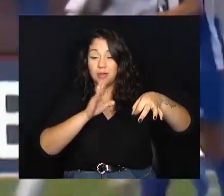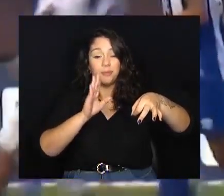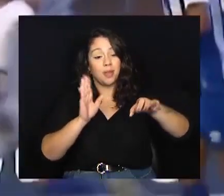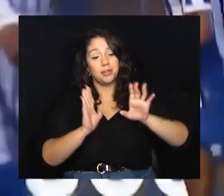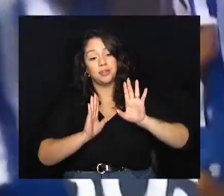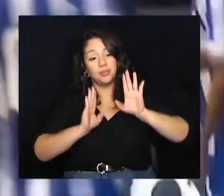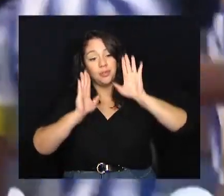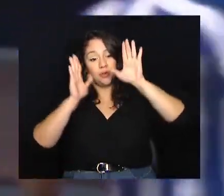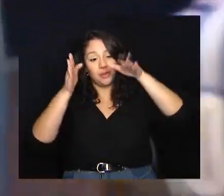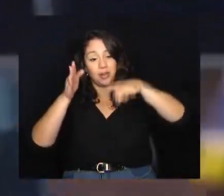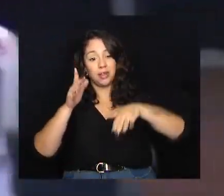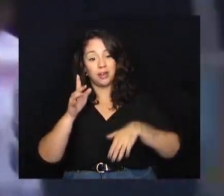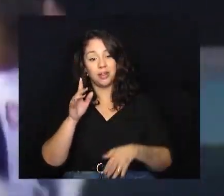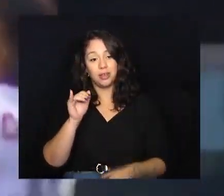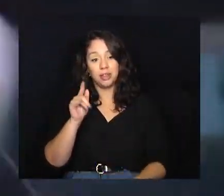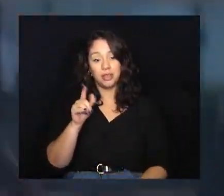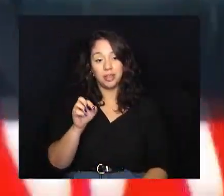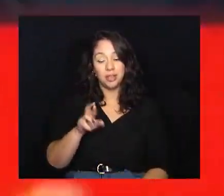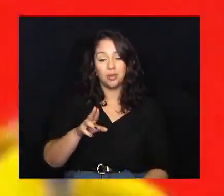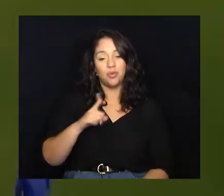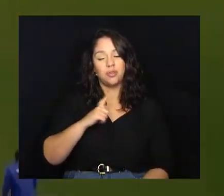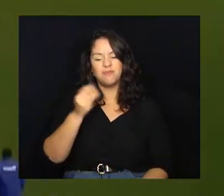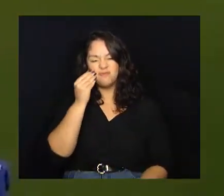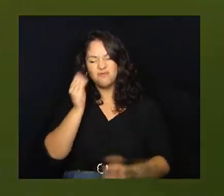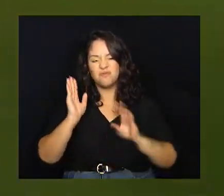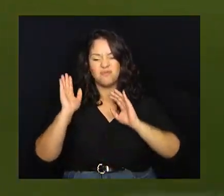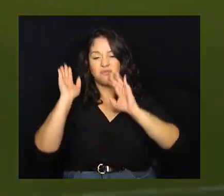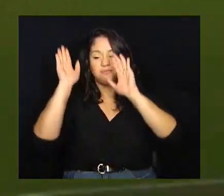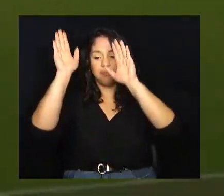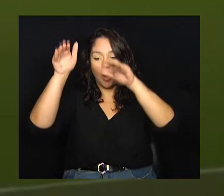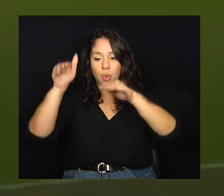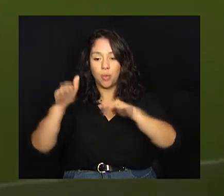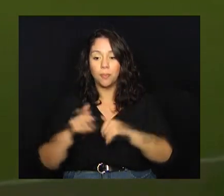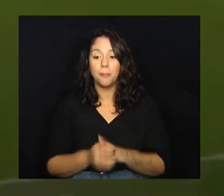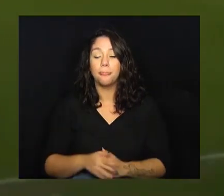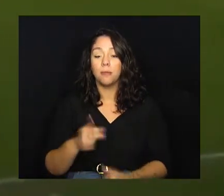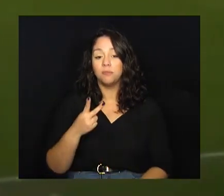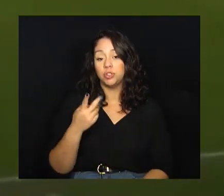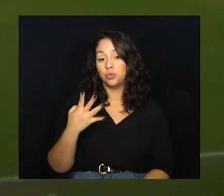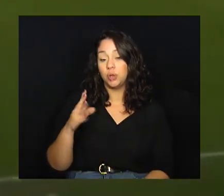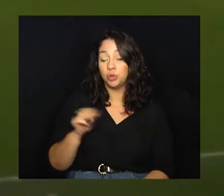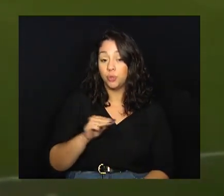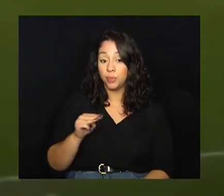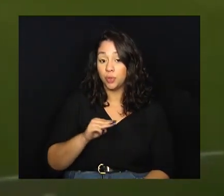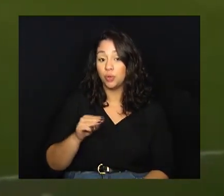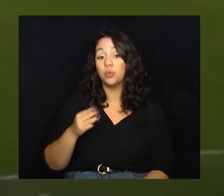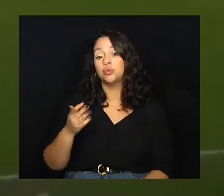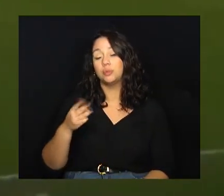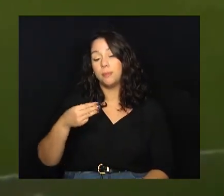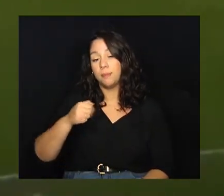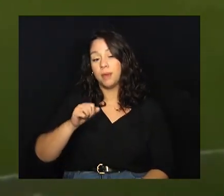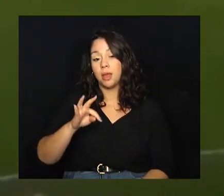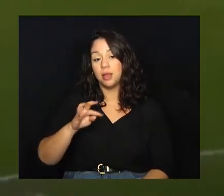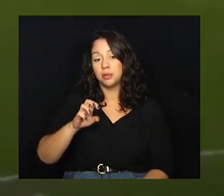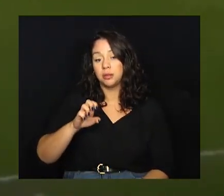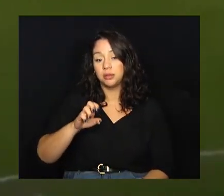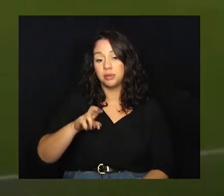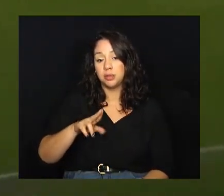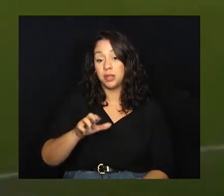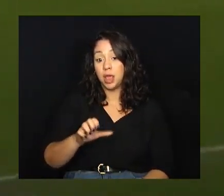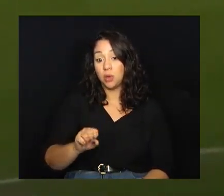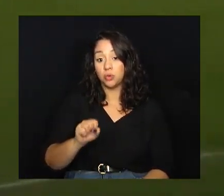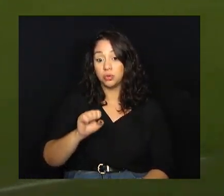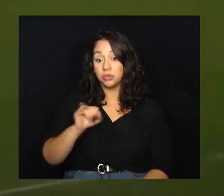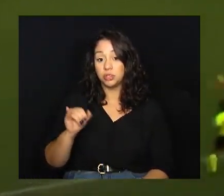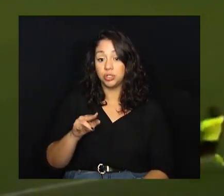goleiro Igor bom foi buscar aos 24 minutos Mateus Jesus foi tentar recuperar a bola e acabou